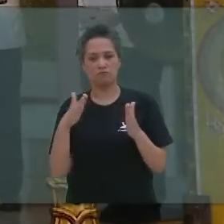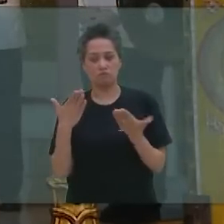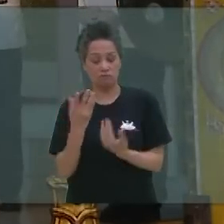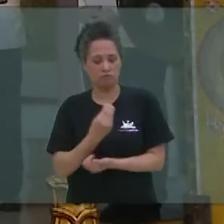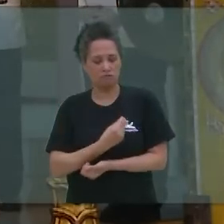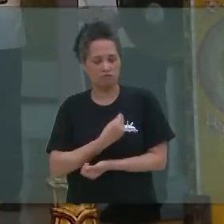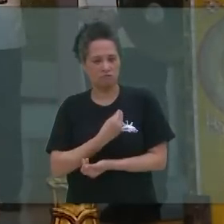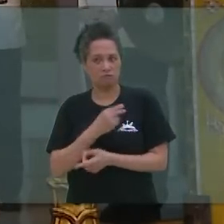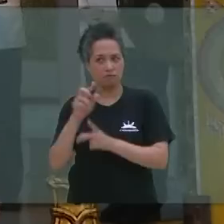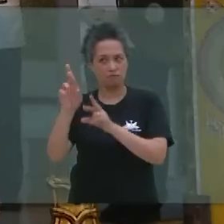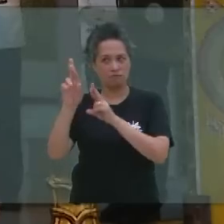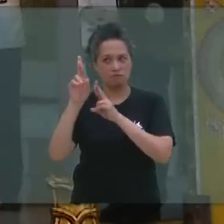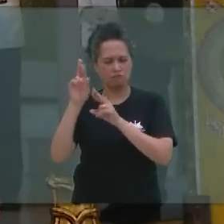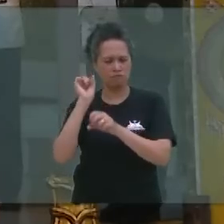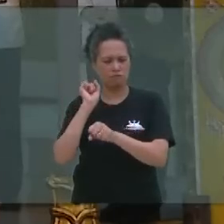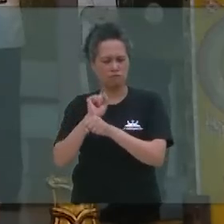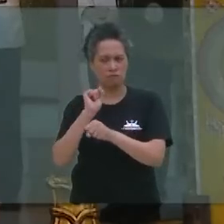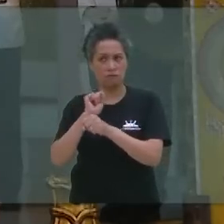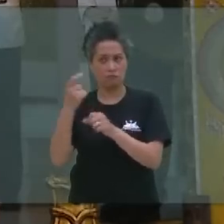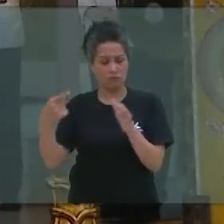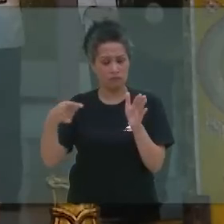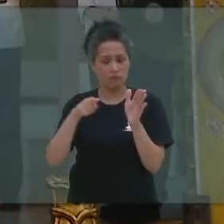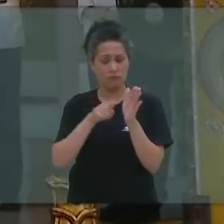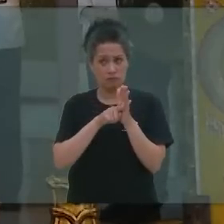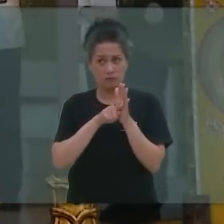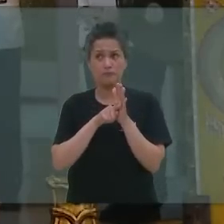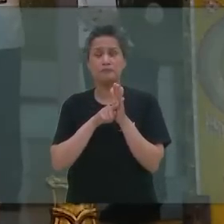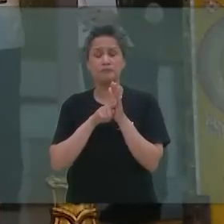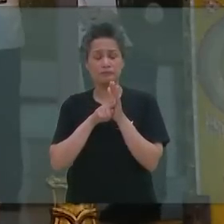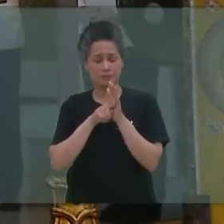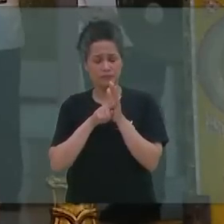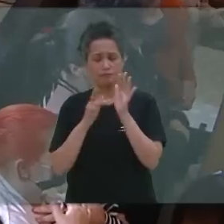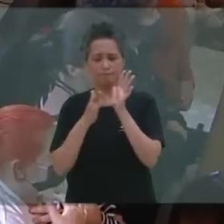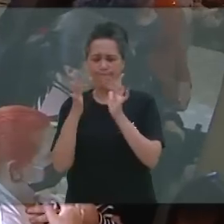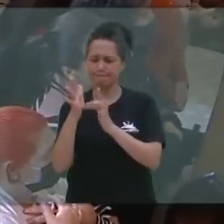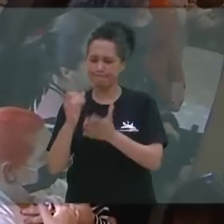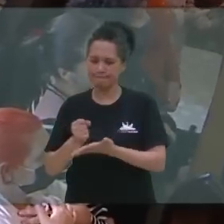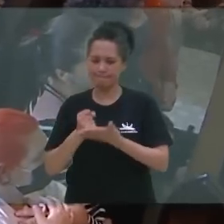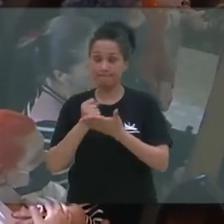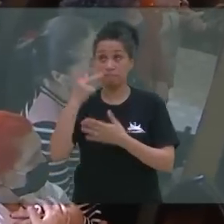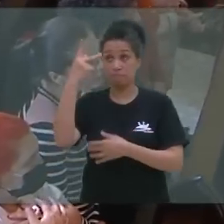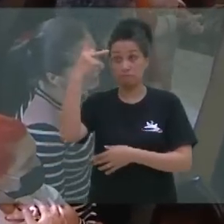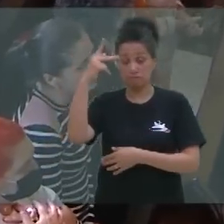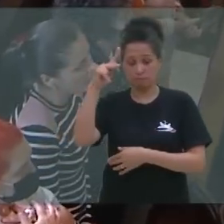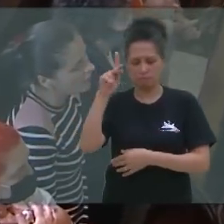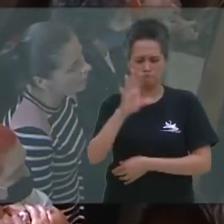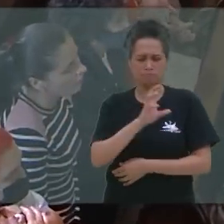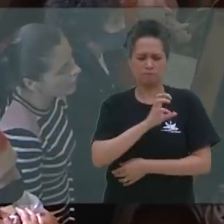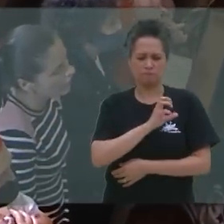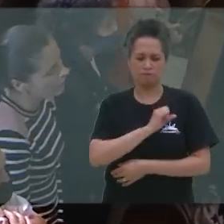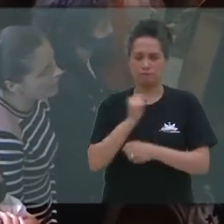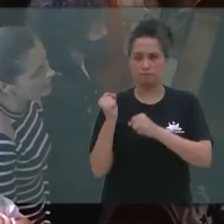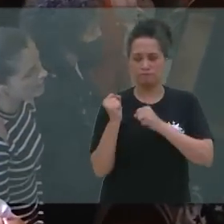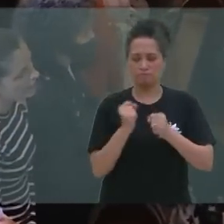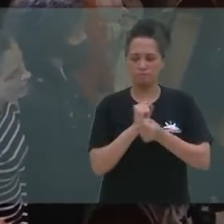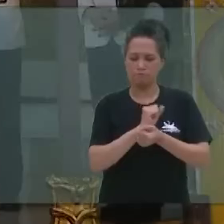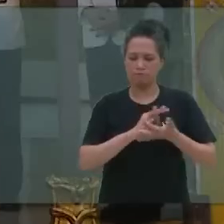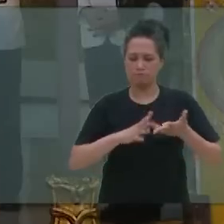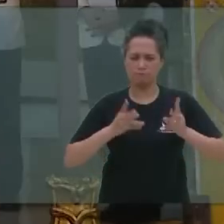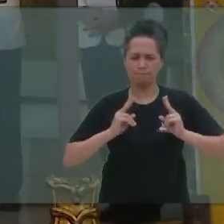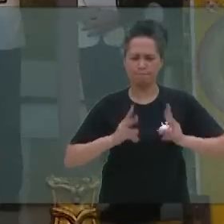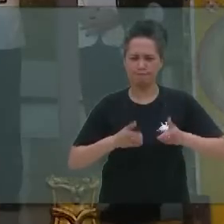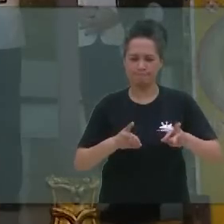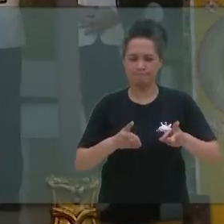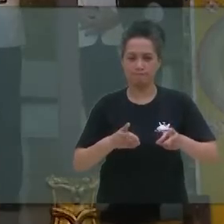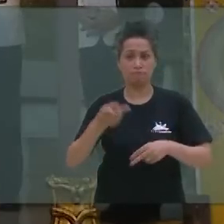Enquanto vivendo a esperança, aguardamos a vinda do Cristo Salvador. Vosso é o reino, o poder e a glória para sempre.